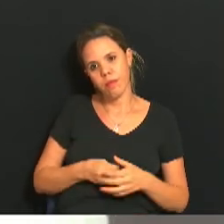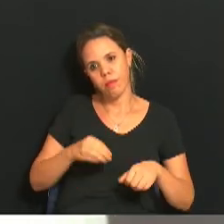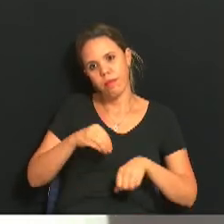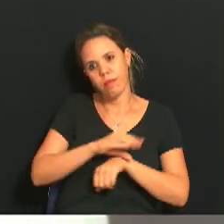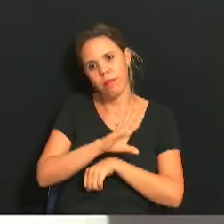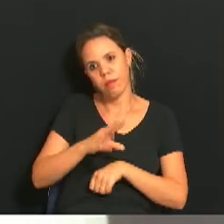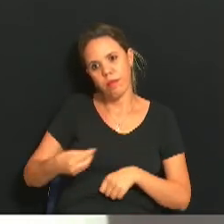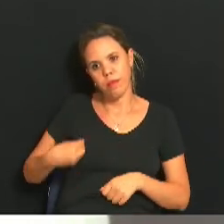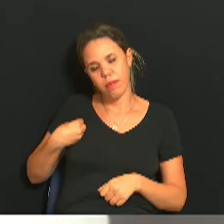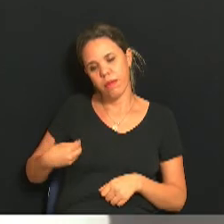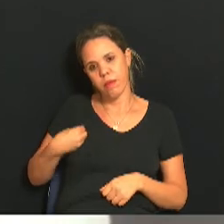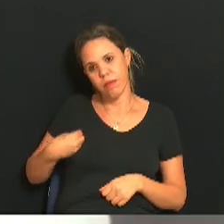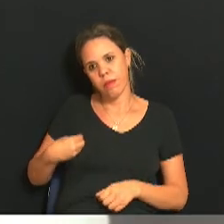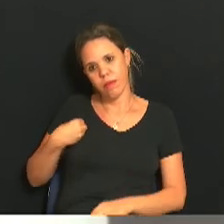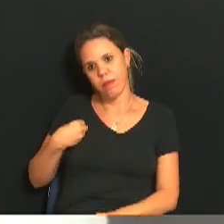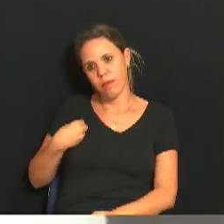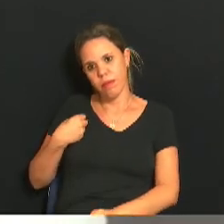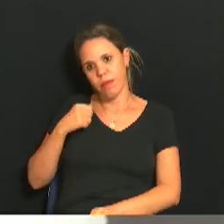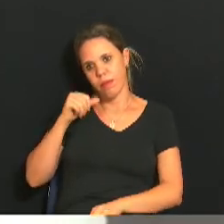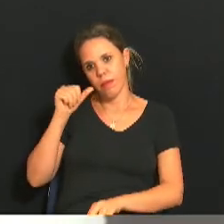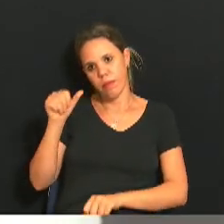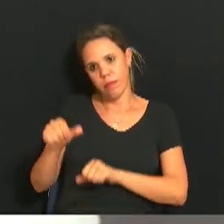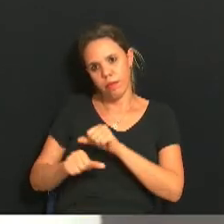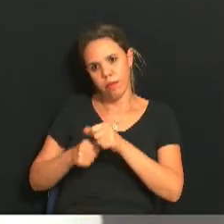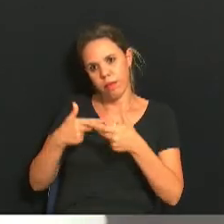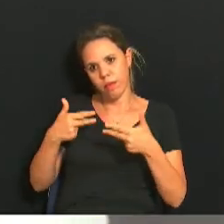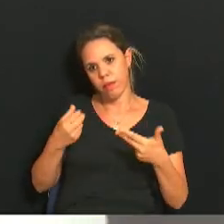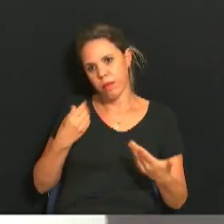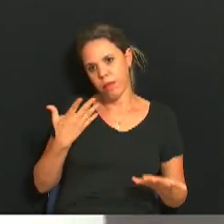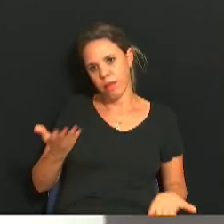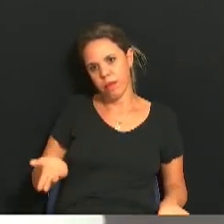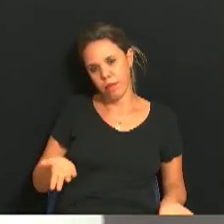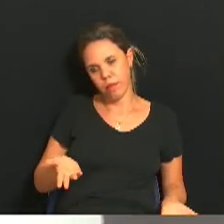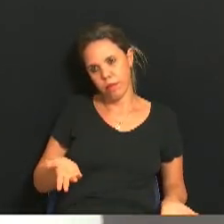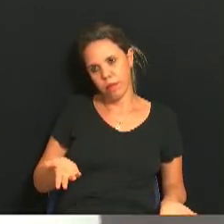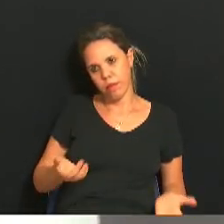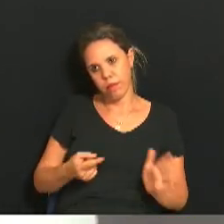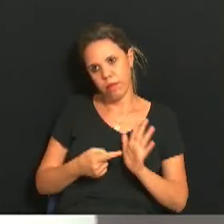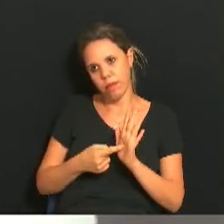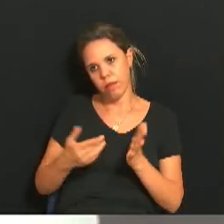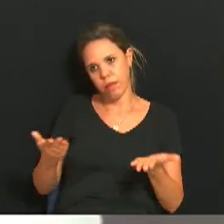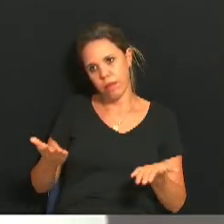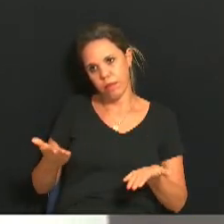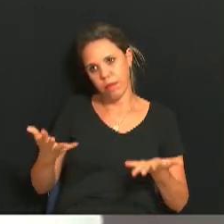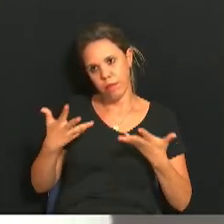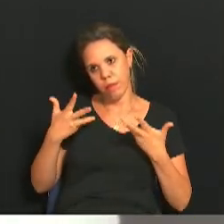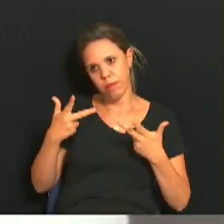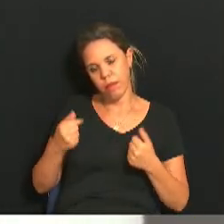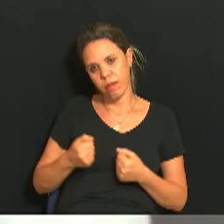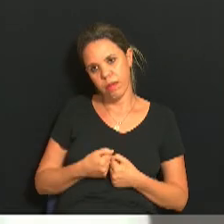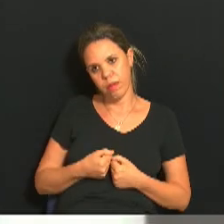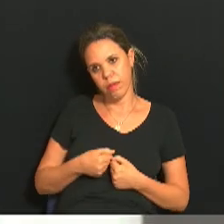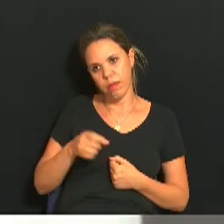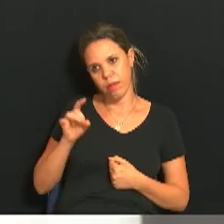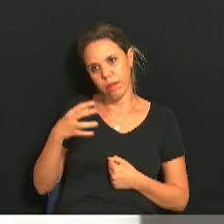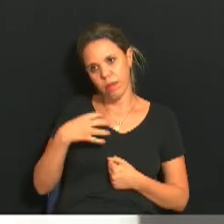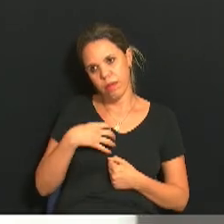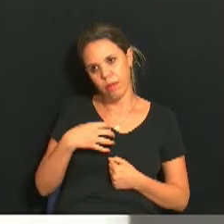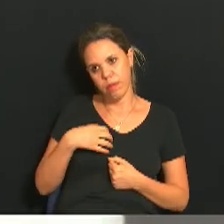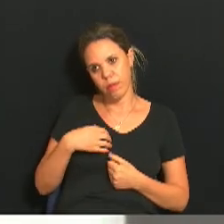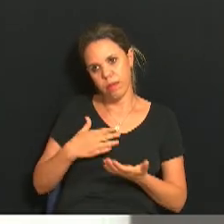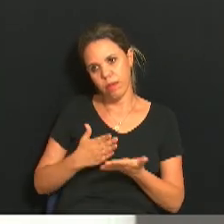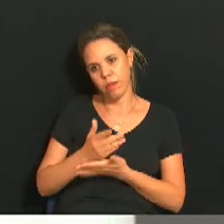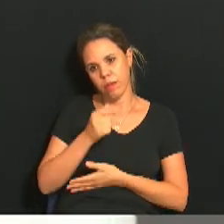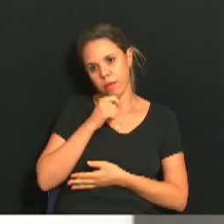vida trazer renovação coisas boas né O que foi apresentado hoje foi maravilhoso eu só sente que já não foi